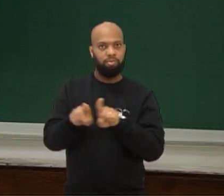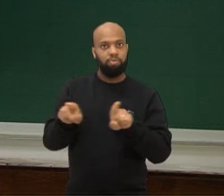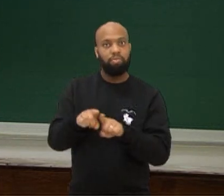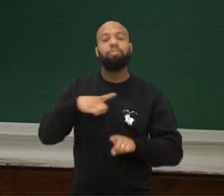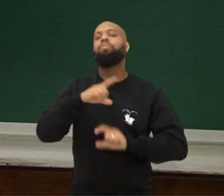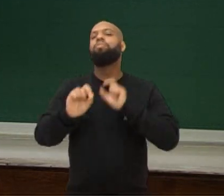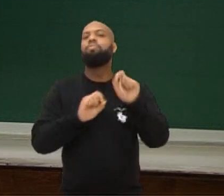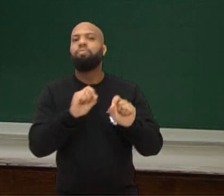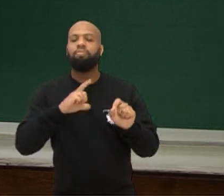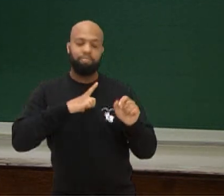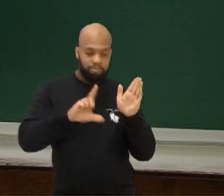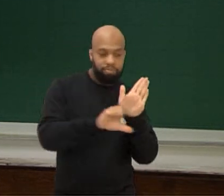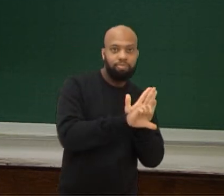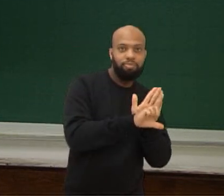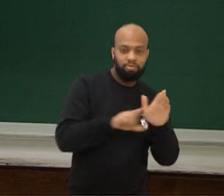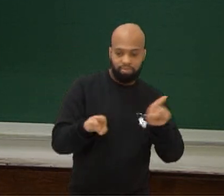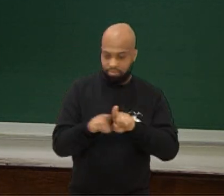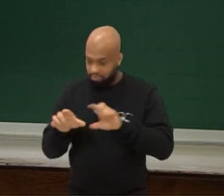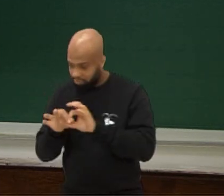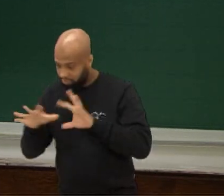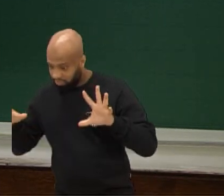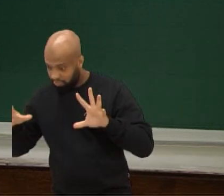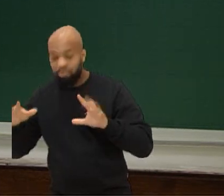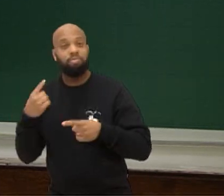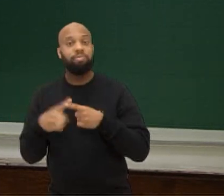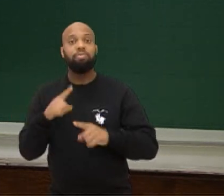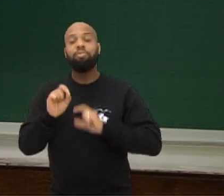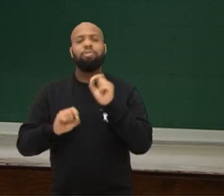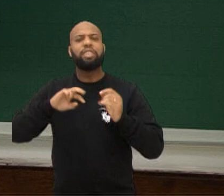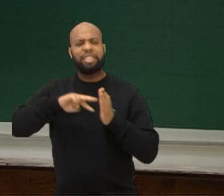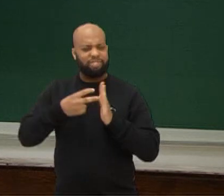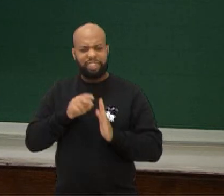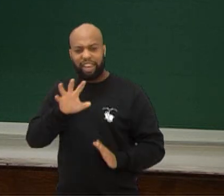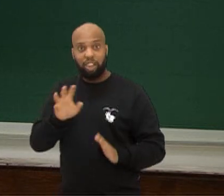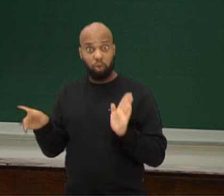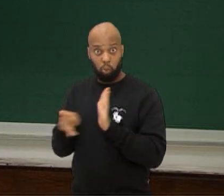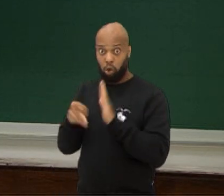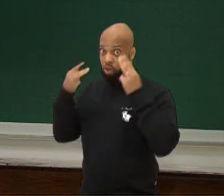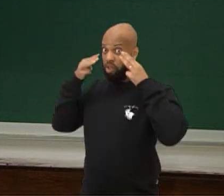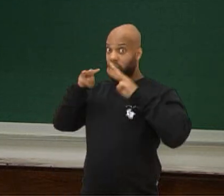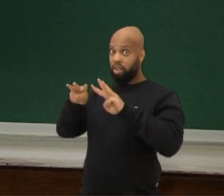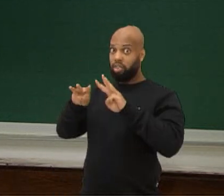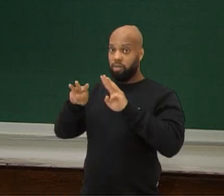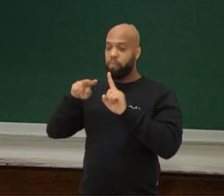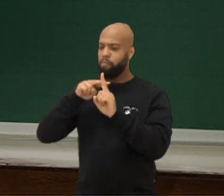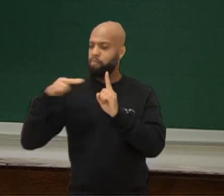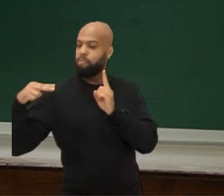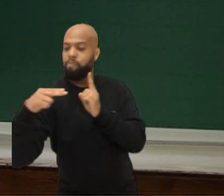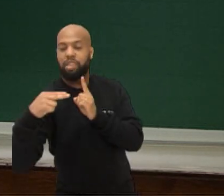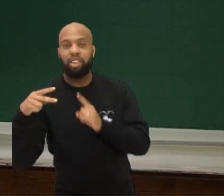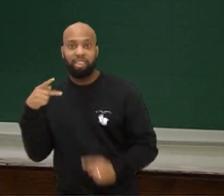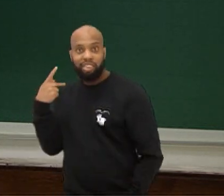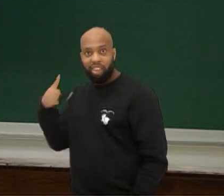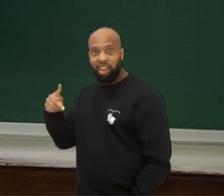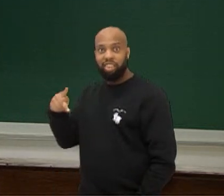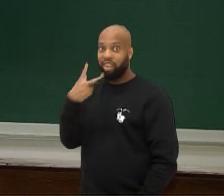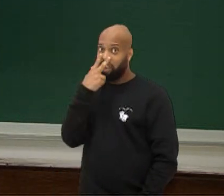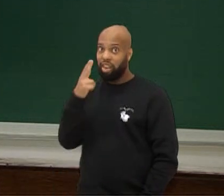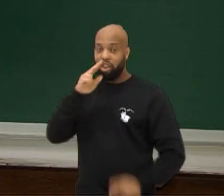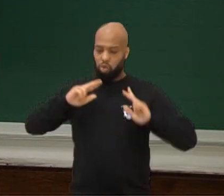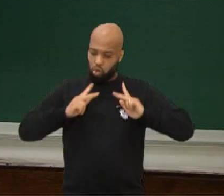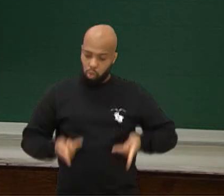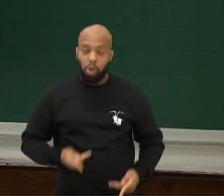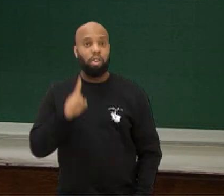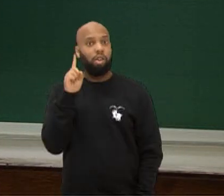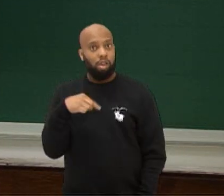entre lei e liberdade, porque ele tem essa perspectiva para ele de que o ser humano ele tende a